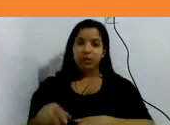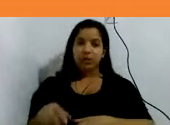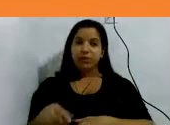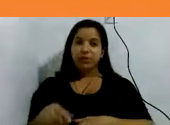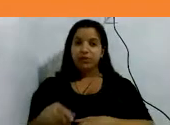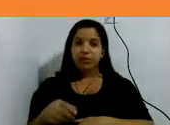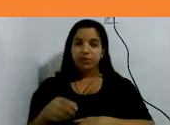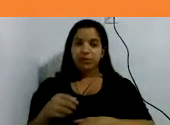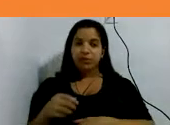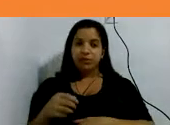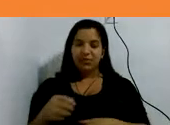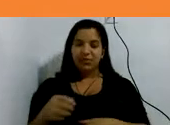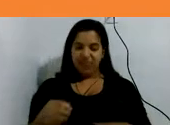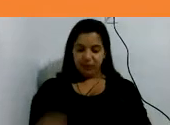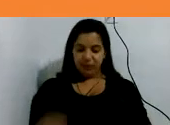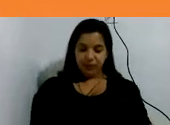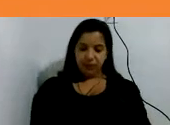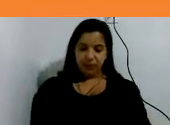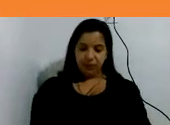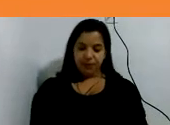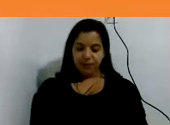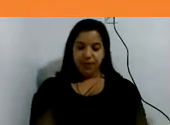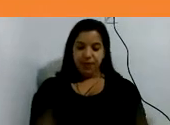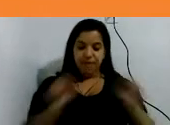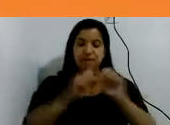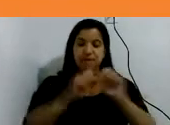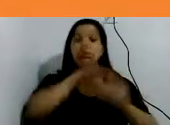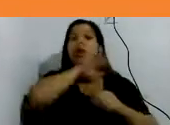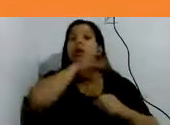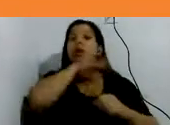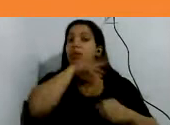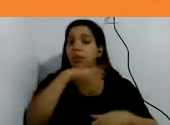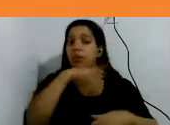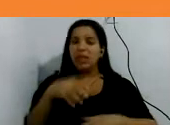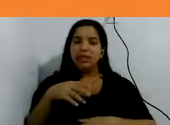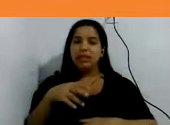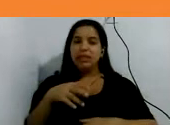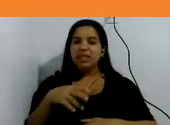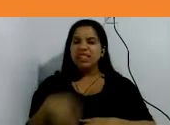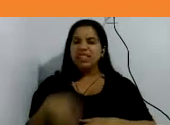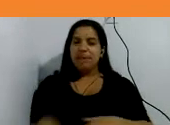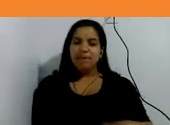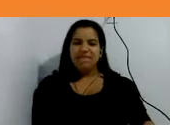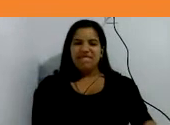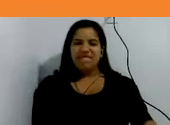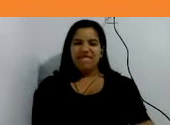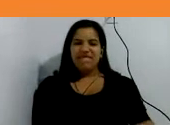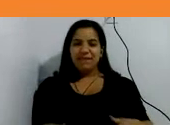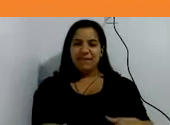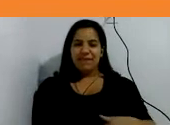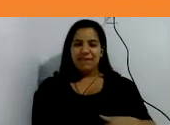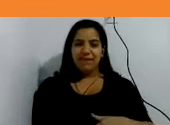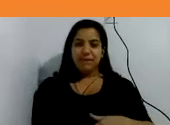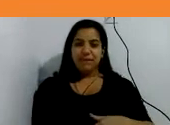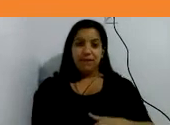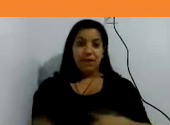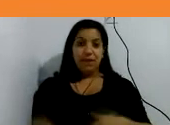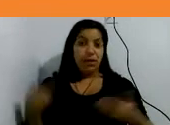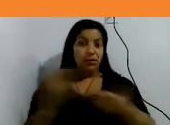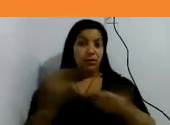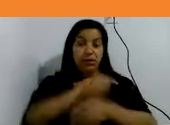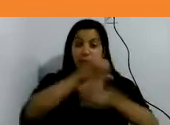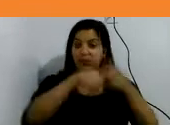1665. Então, ela foi realizada em animais. Então, segundo esse cientista, não ocorreram